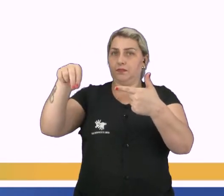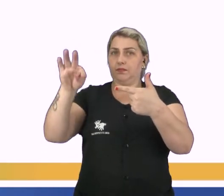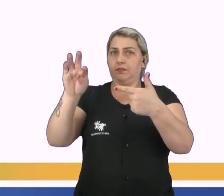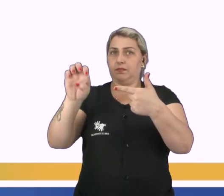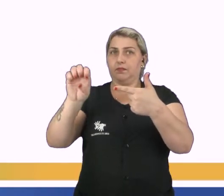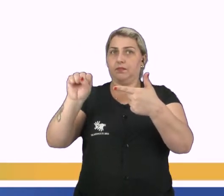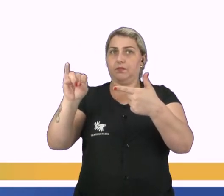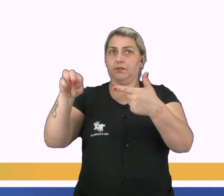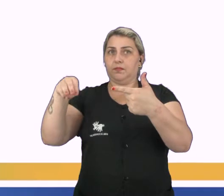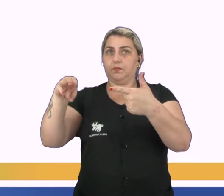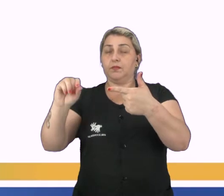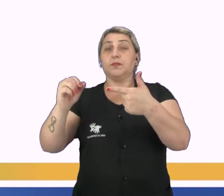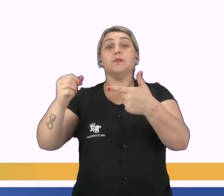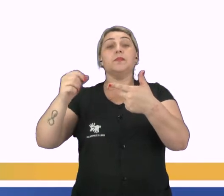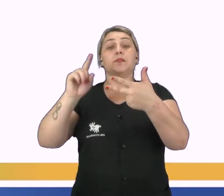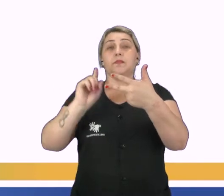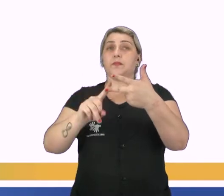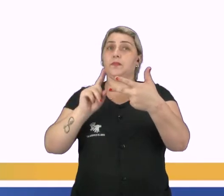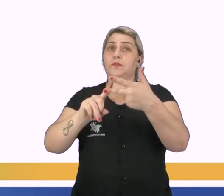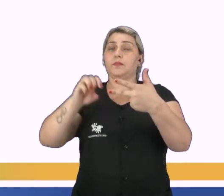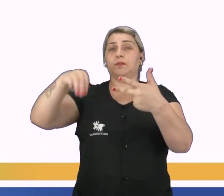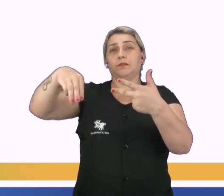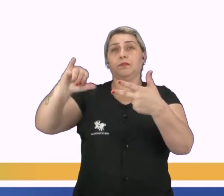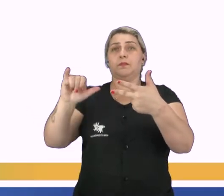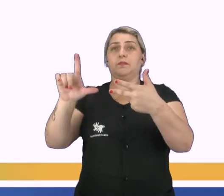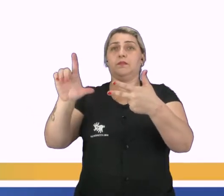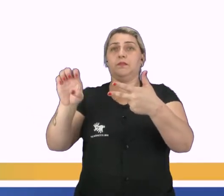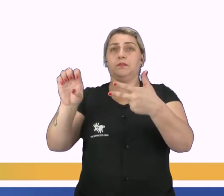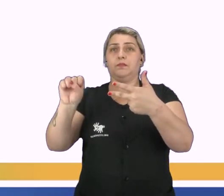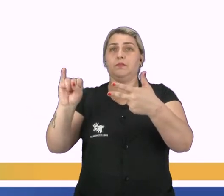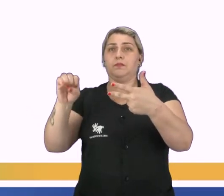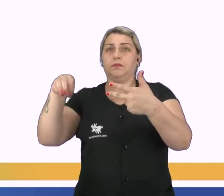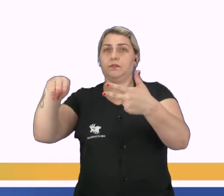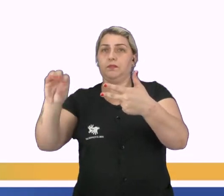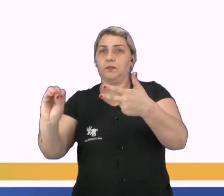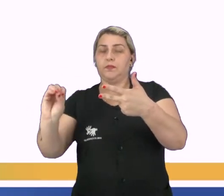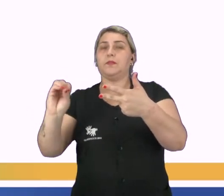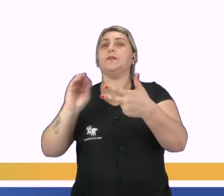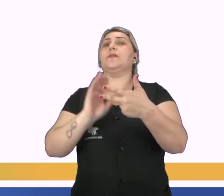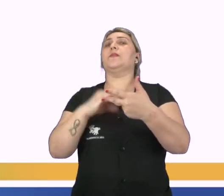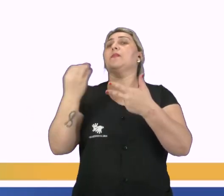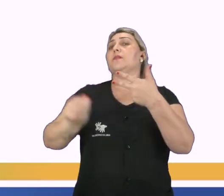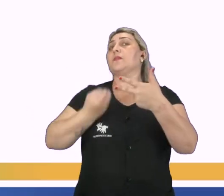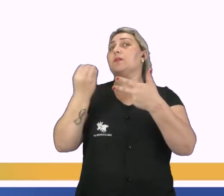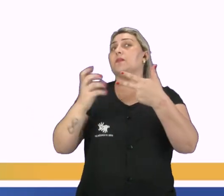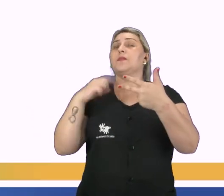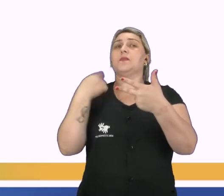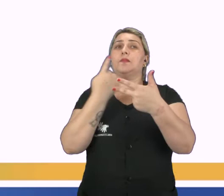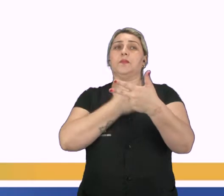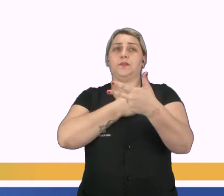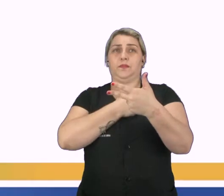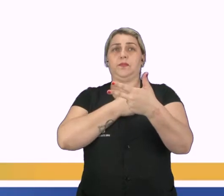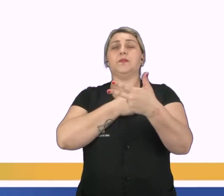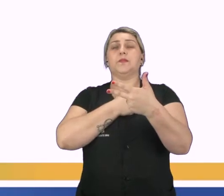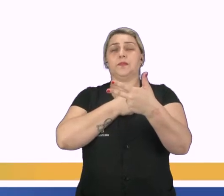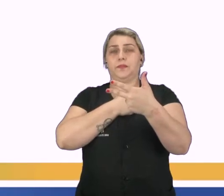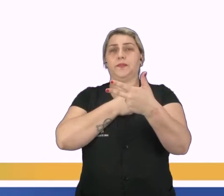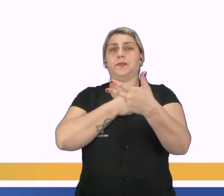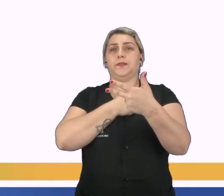centésimo. Muito bem. E o terceiro nós chamamos de milésimo. Como que nós vamos,